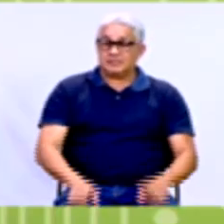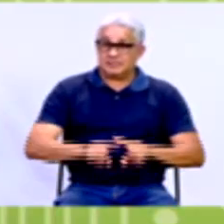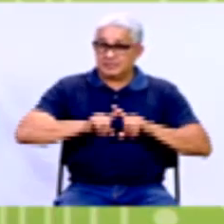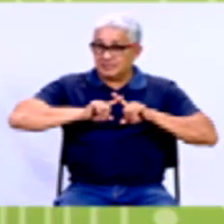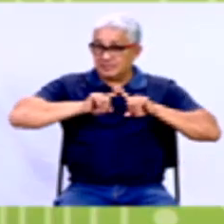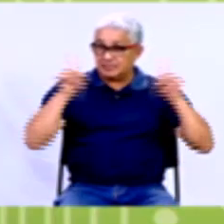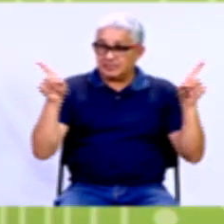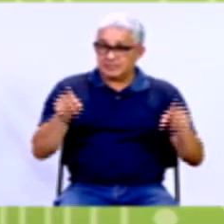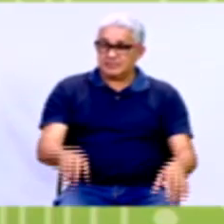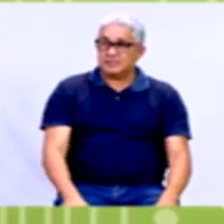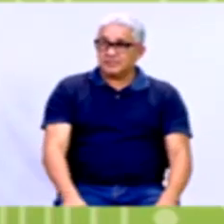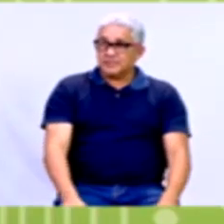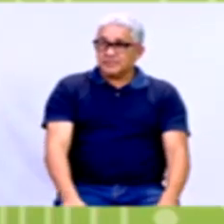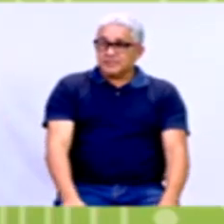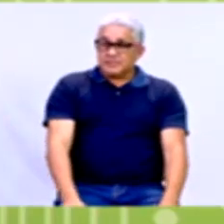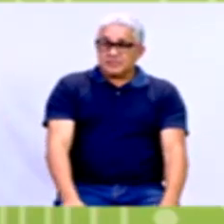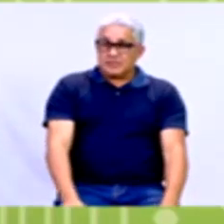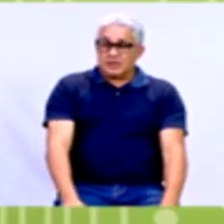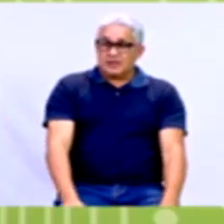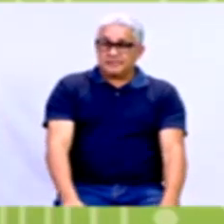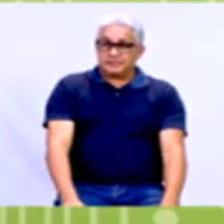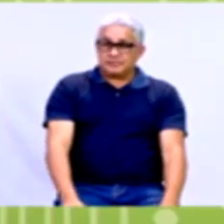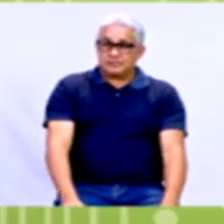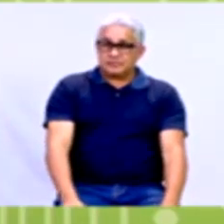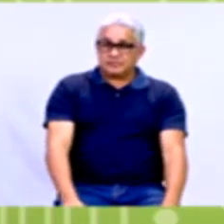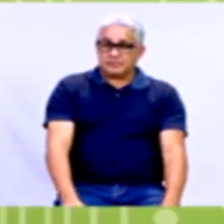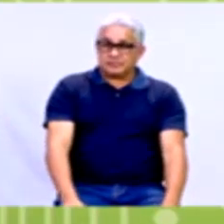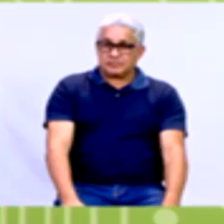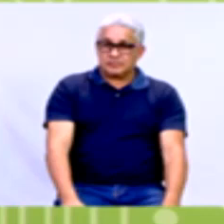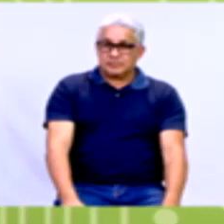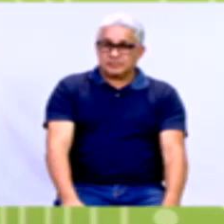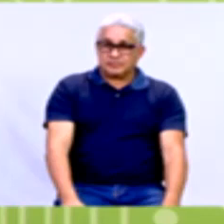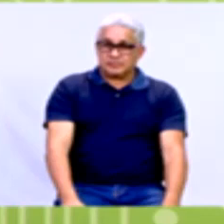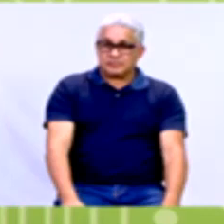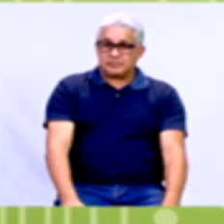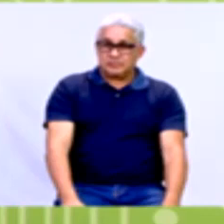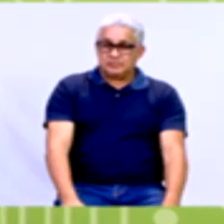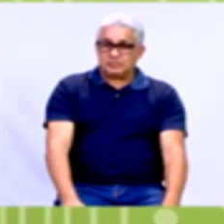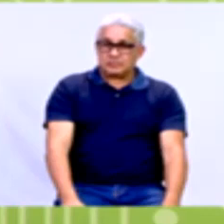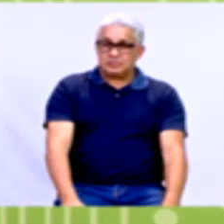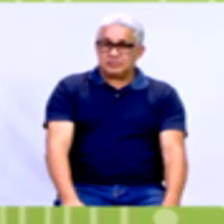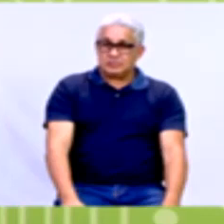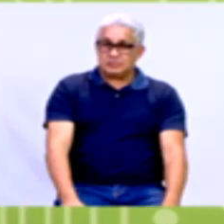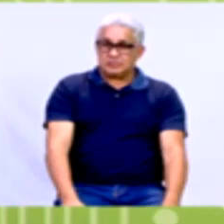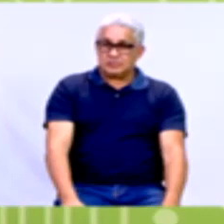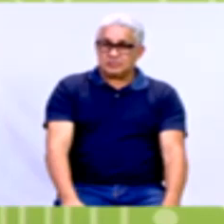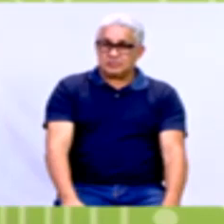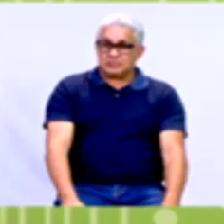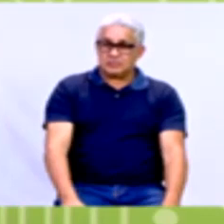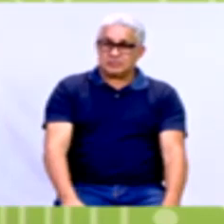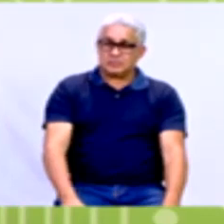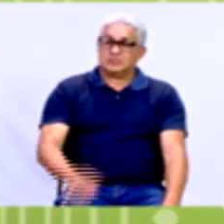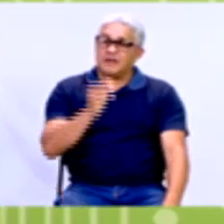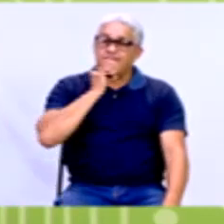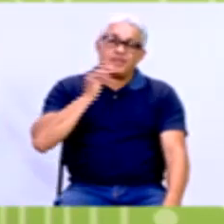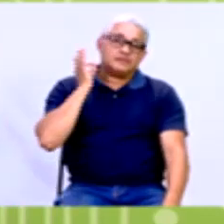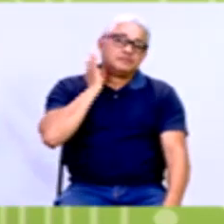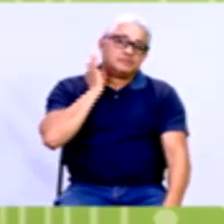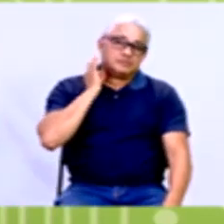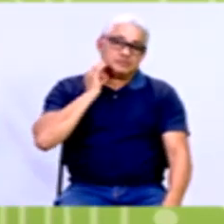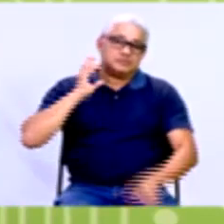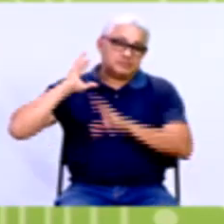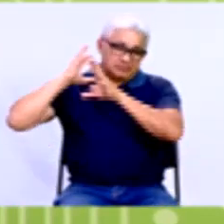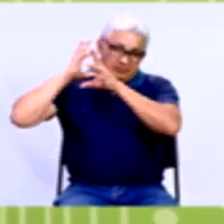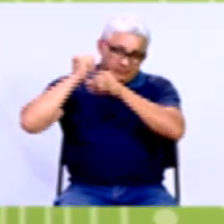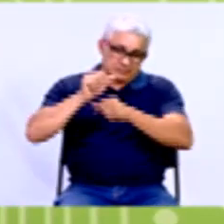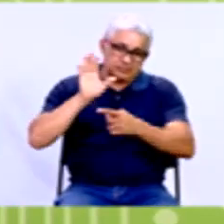Mas, eu ia pegar o exemplo da loteria e eu vou trazer na nossa revisão para a